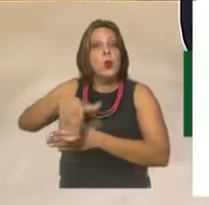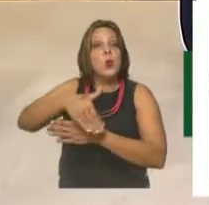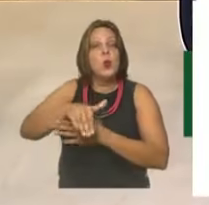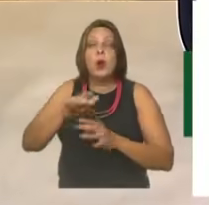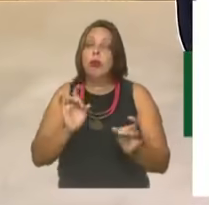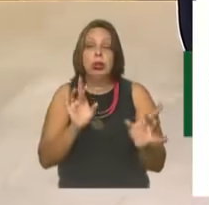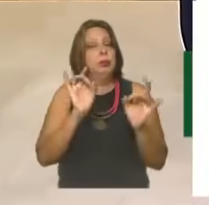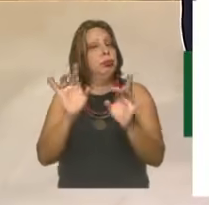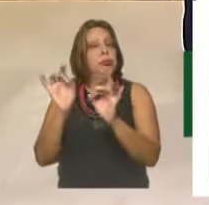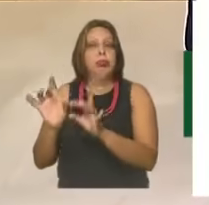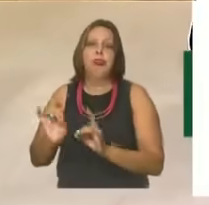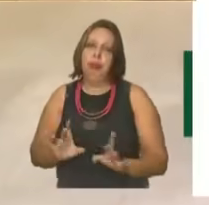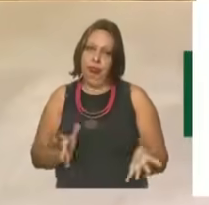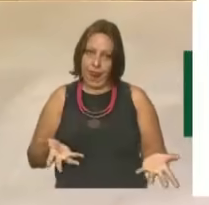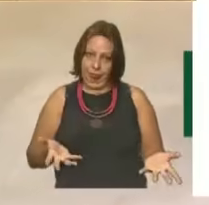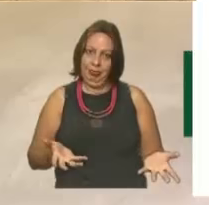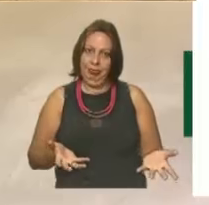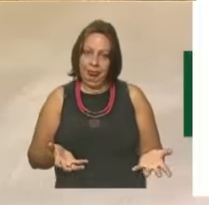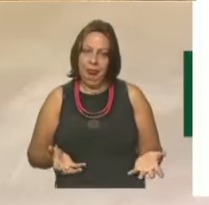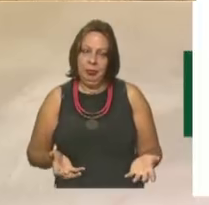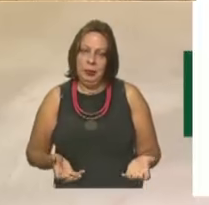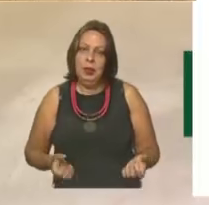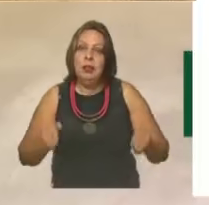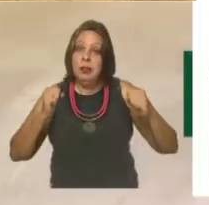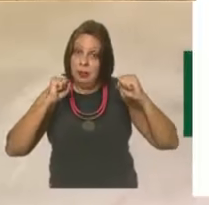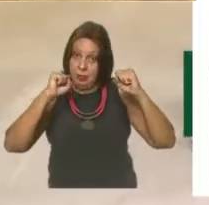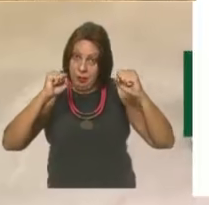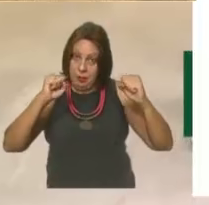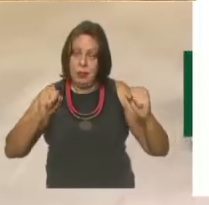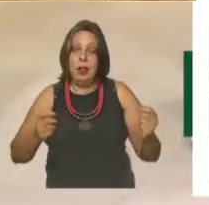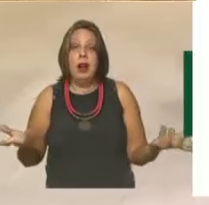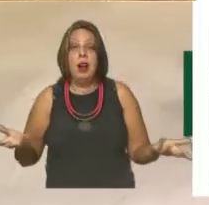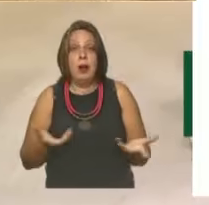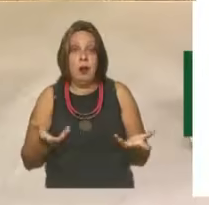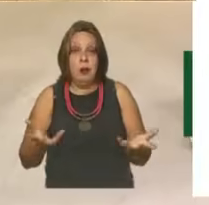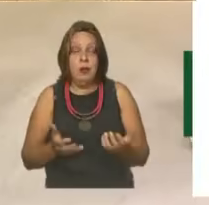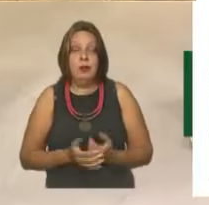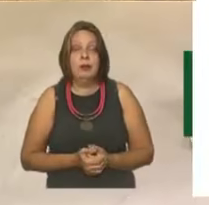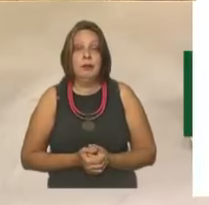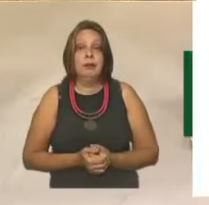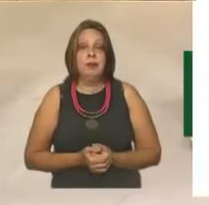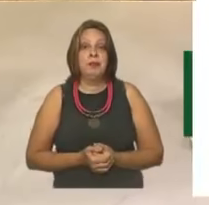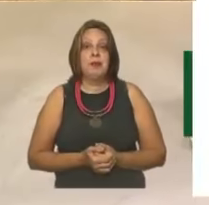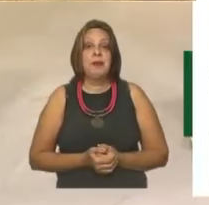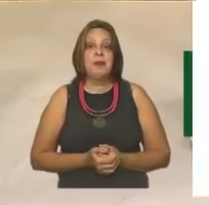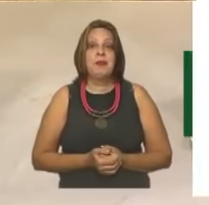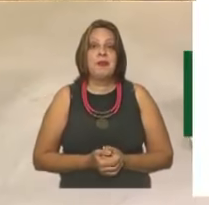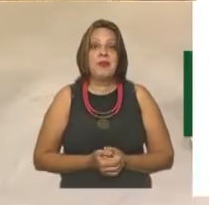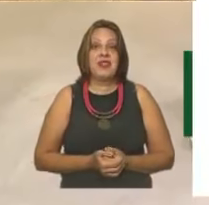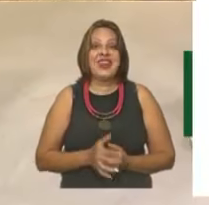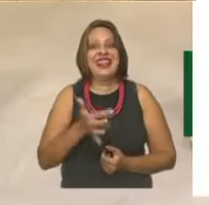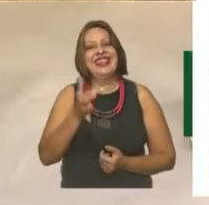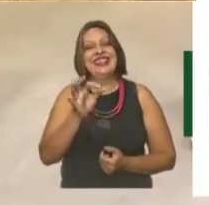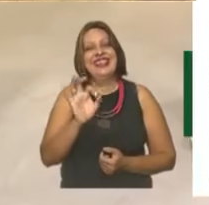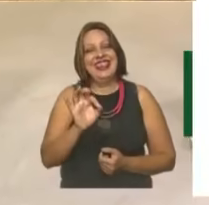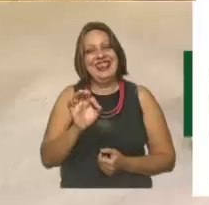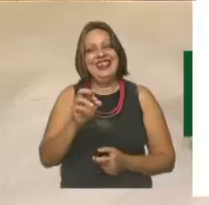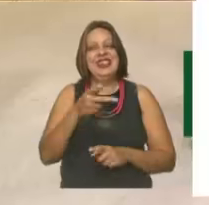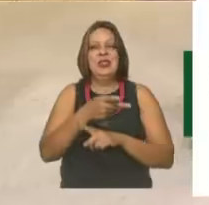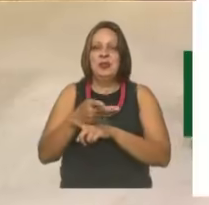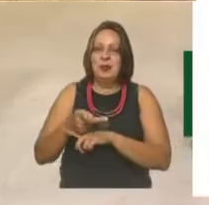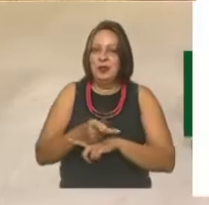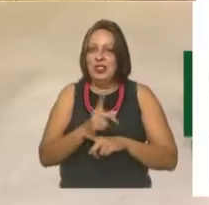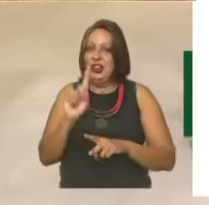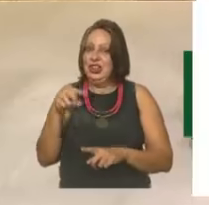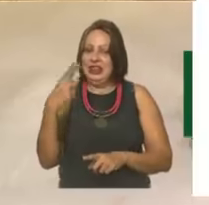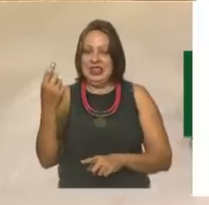É, isso mesmo. Mas, ó, nós vamos comemorar mais agora, porque vem aí 10 prêmios de 500 reais no